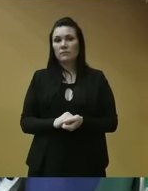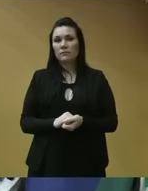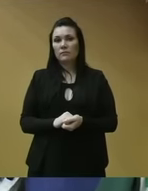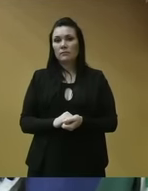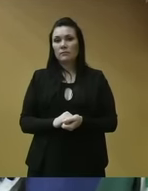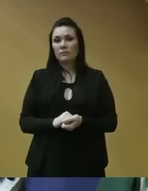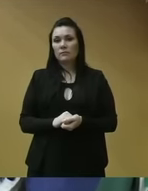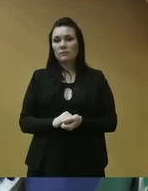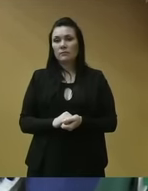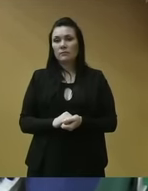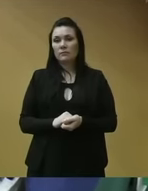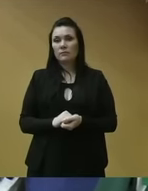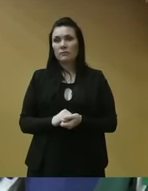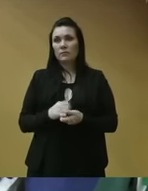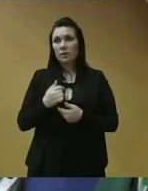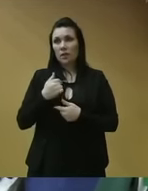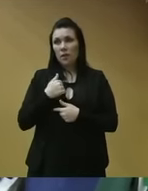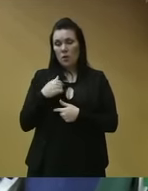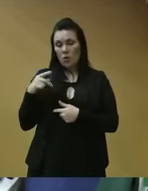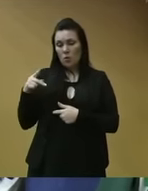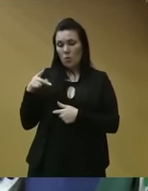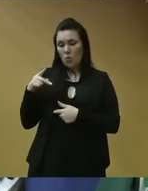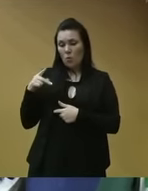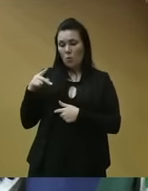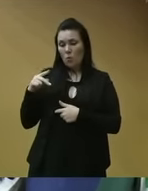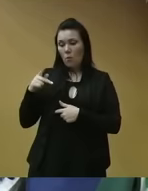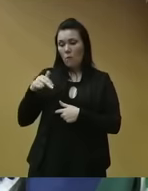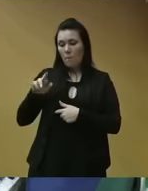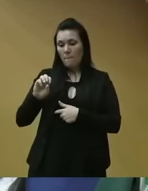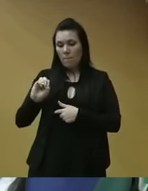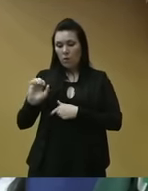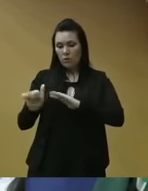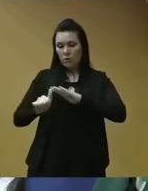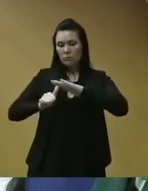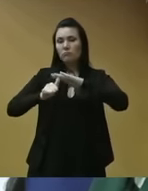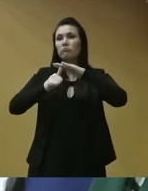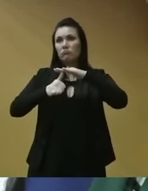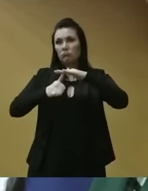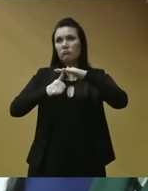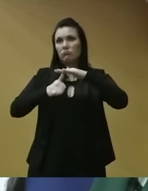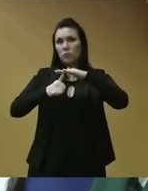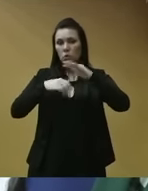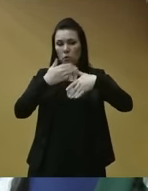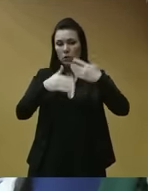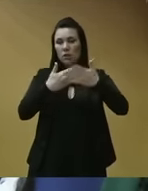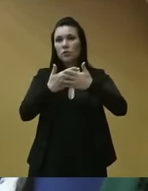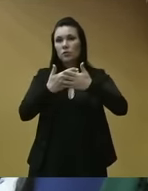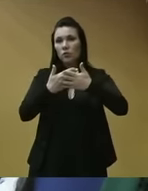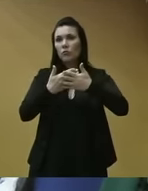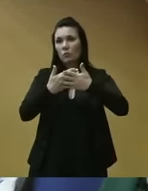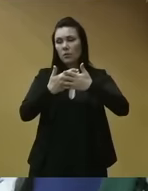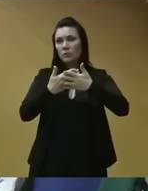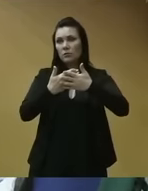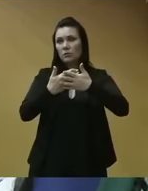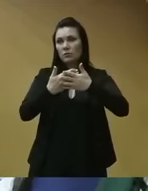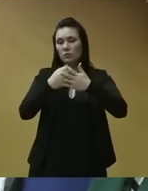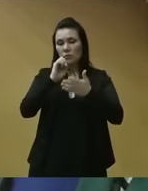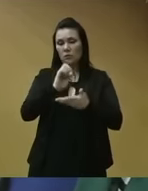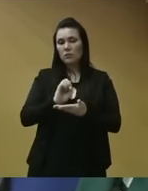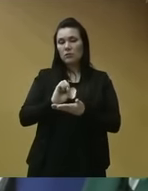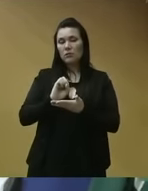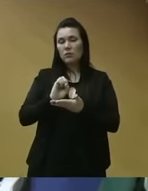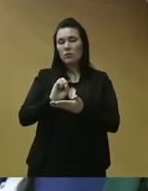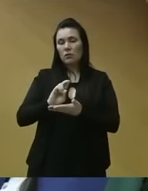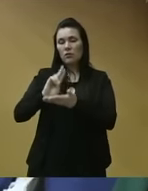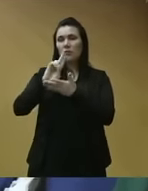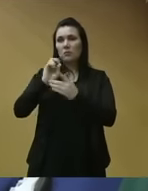Na qualidade de pró-reitor de Planejamento e Desenvolvimento e reitor eleito da Universidade Federal de Pelotas, em nome da República